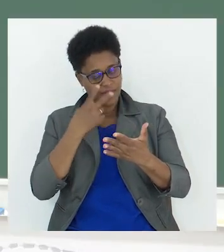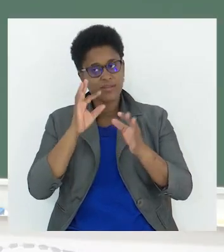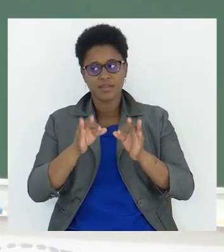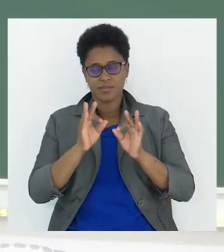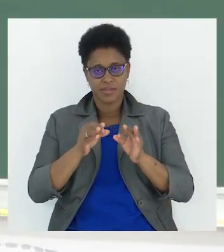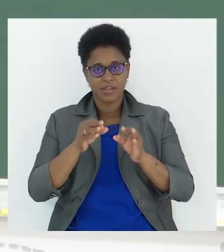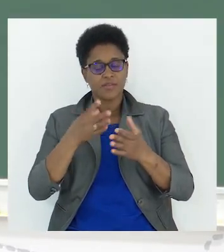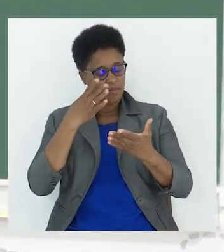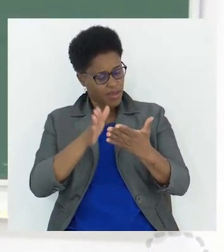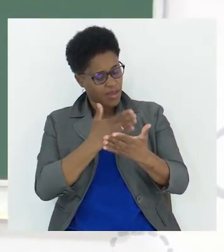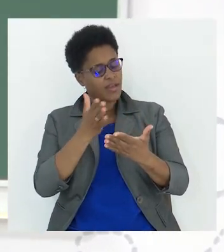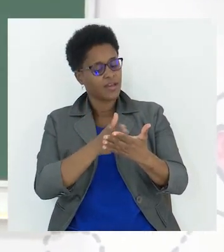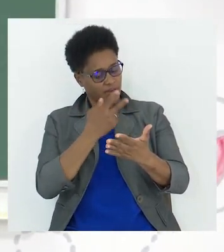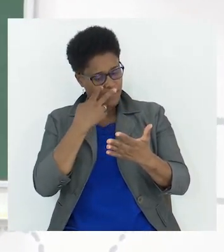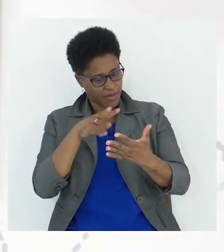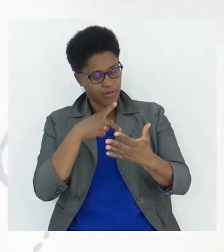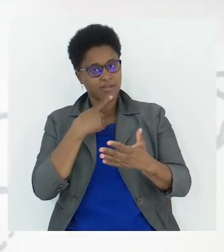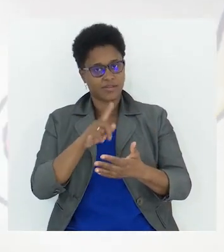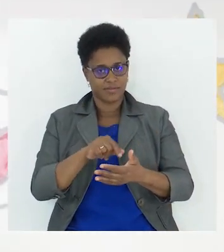Sempre fazendo a revisão.